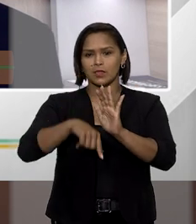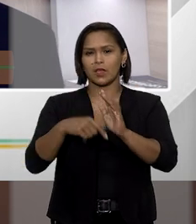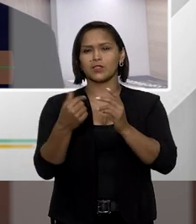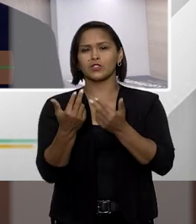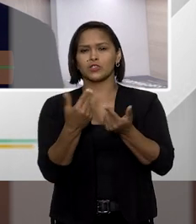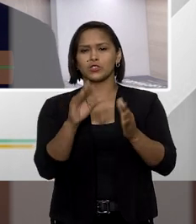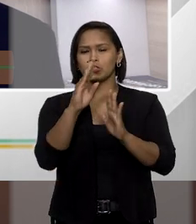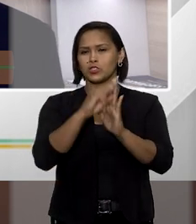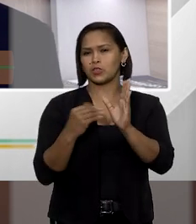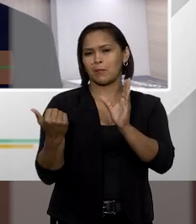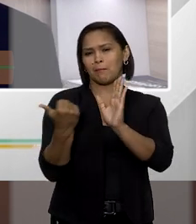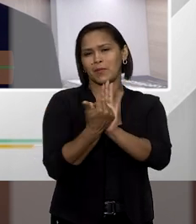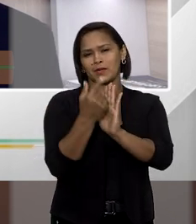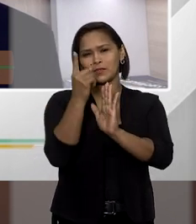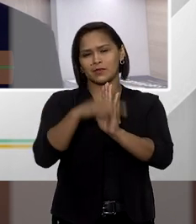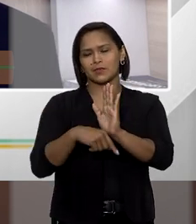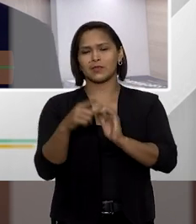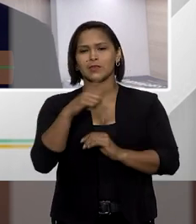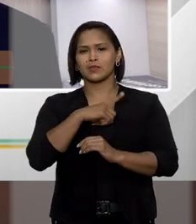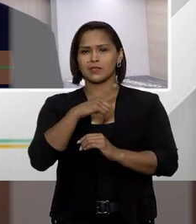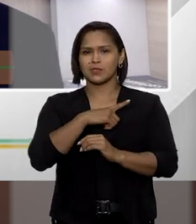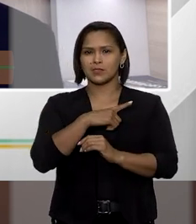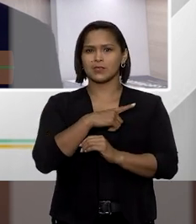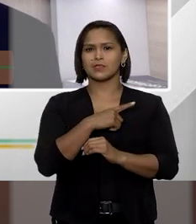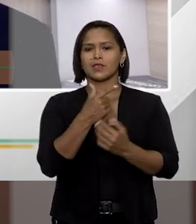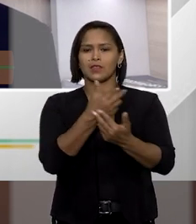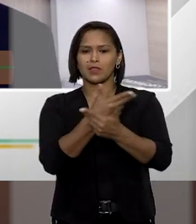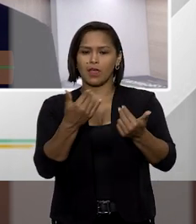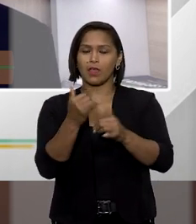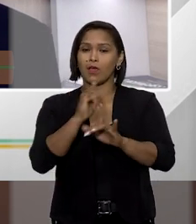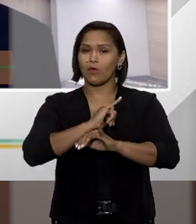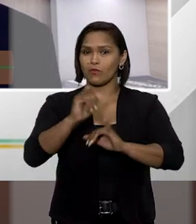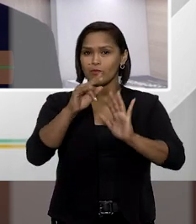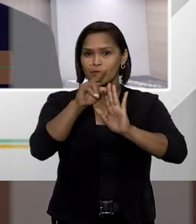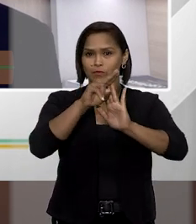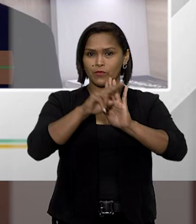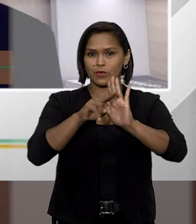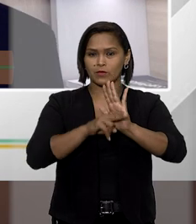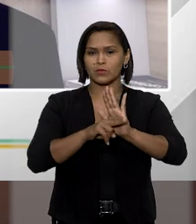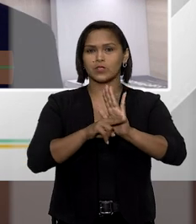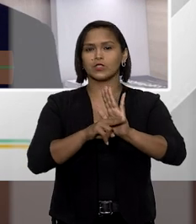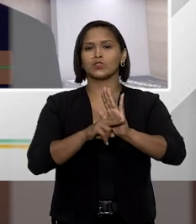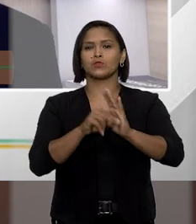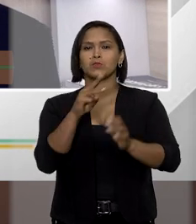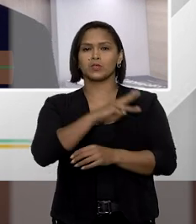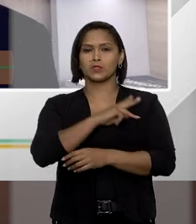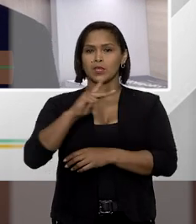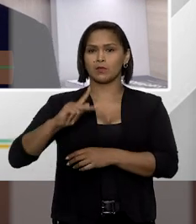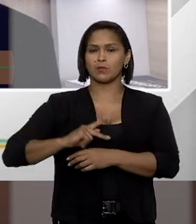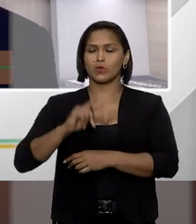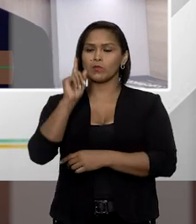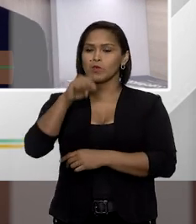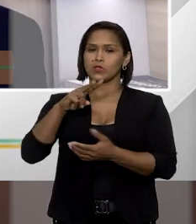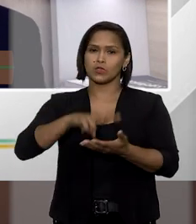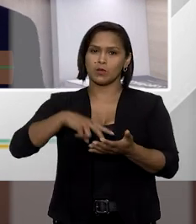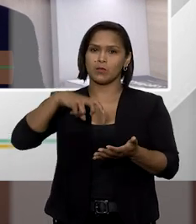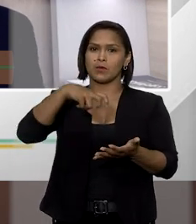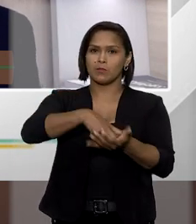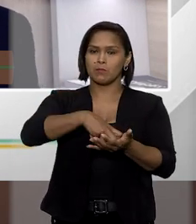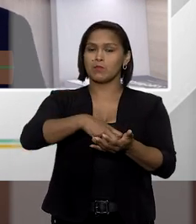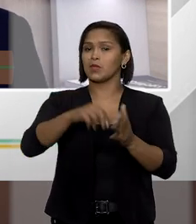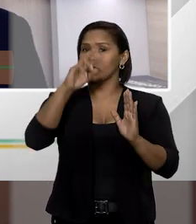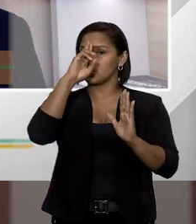de parecer, a existência de eventuais indícios, o Ministério Público, sob pena